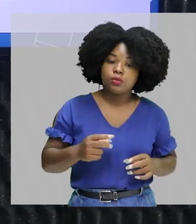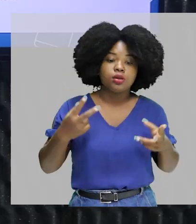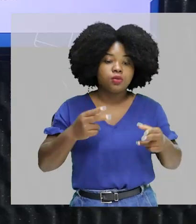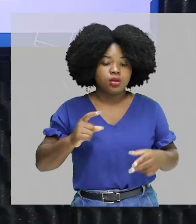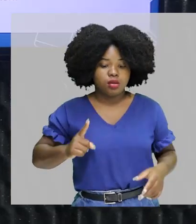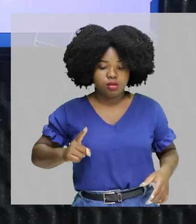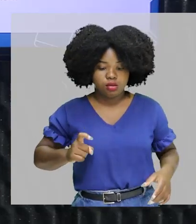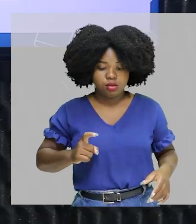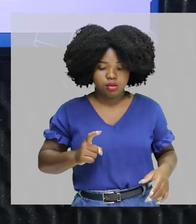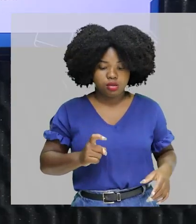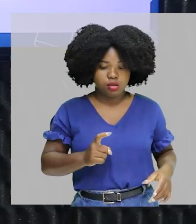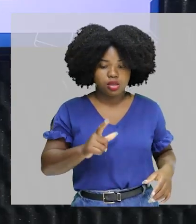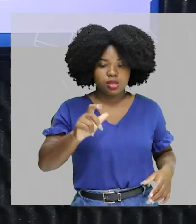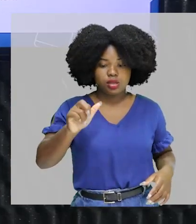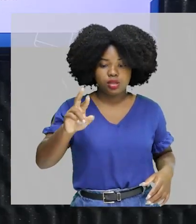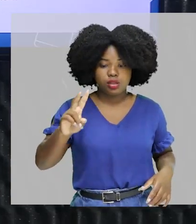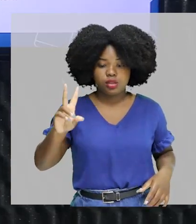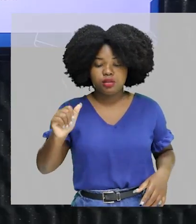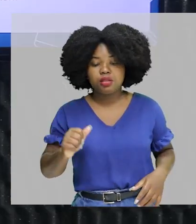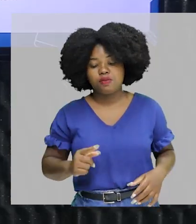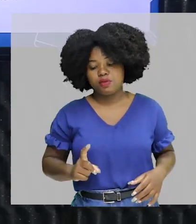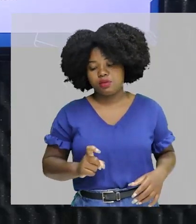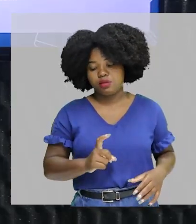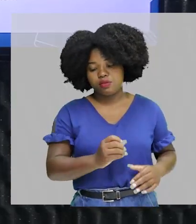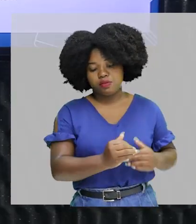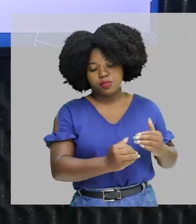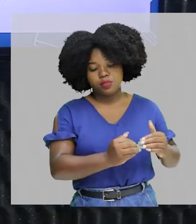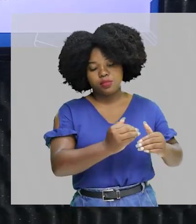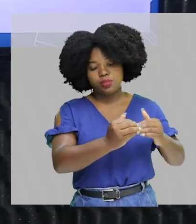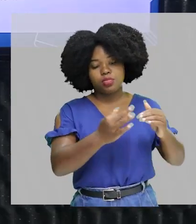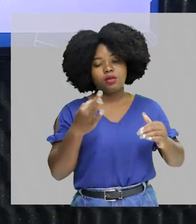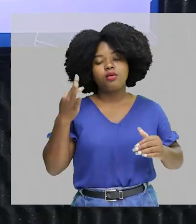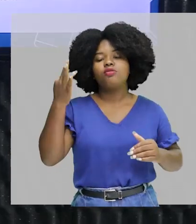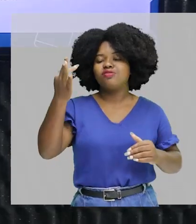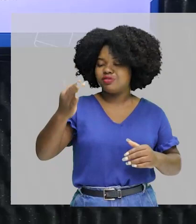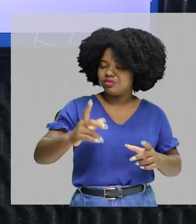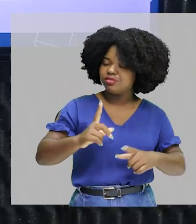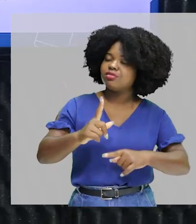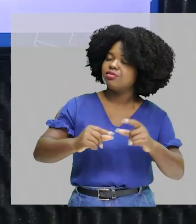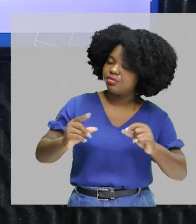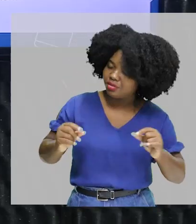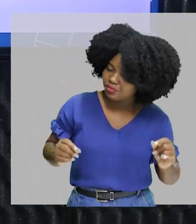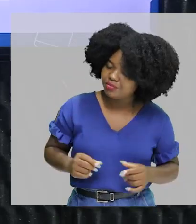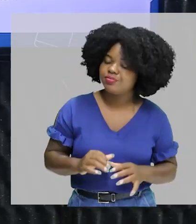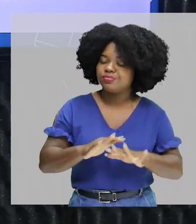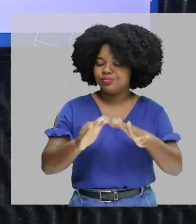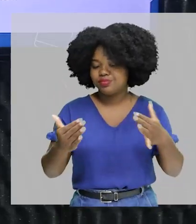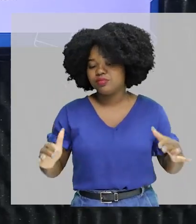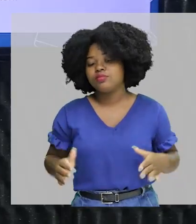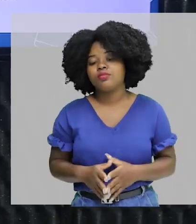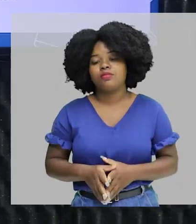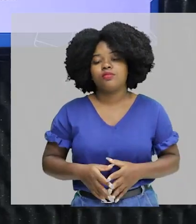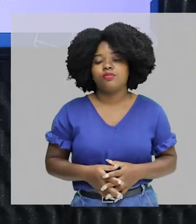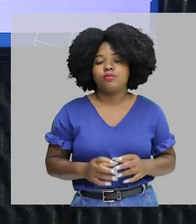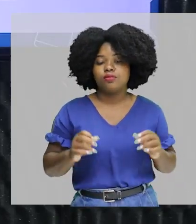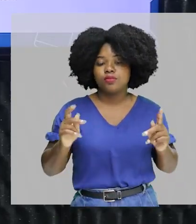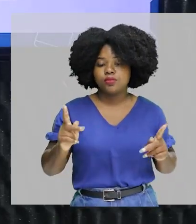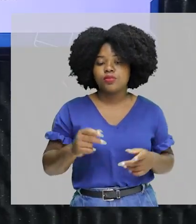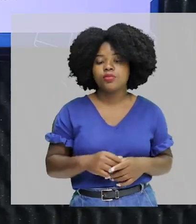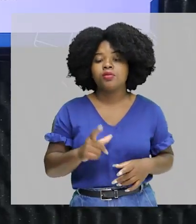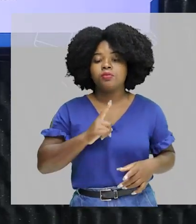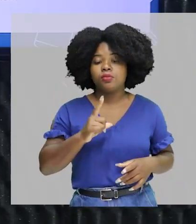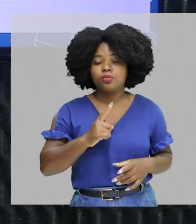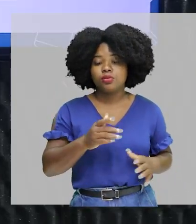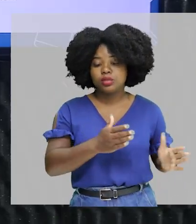larva. Essa larva vai se desenvolver e futuramente vai gerar uma estrela. Então, é desenvolvimento indireto, tá? Porque tem